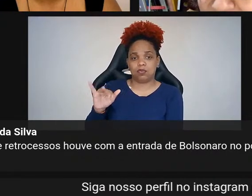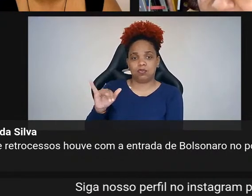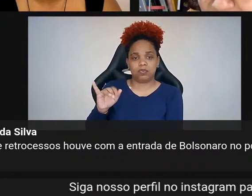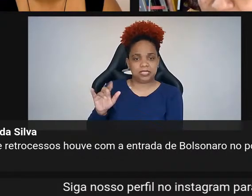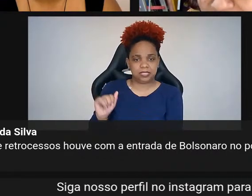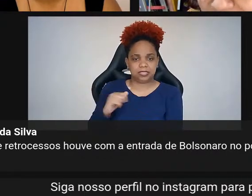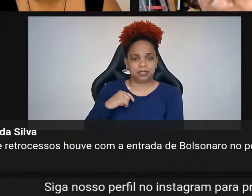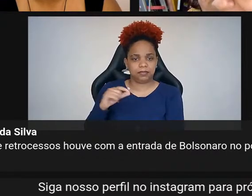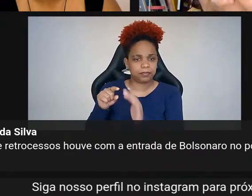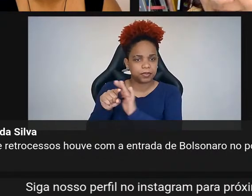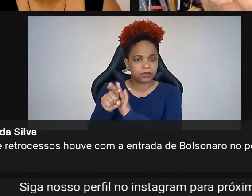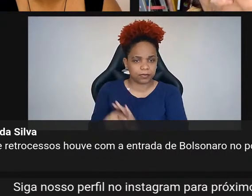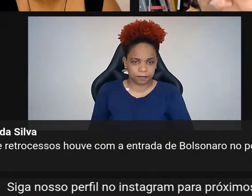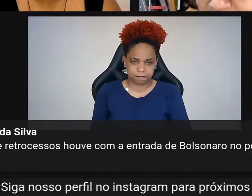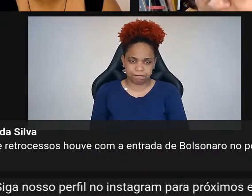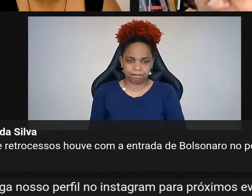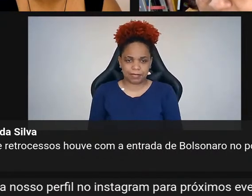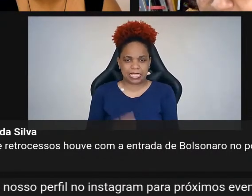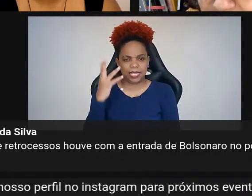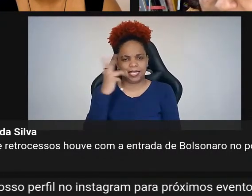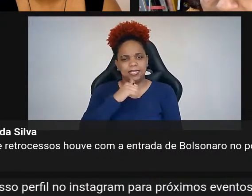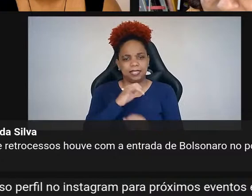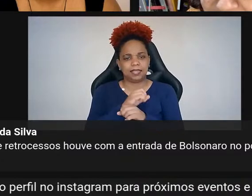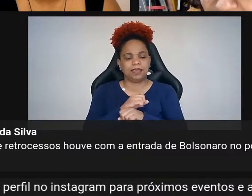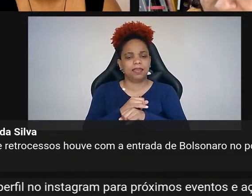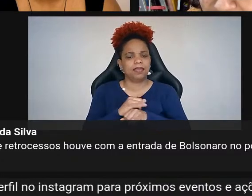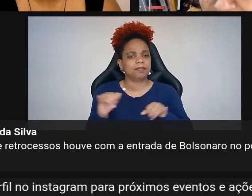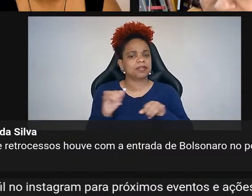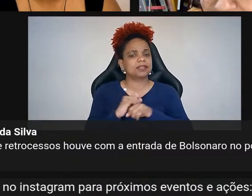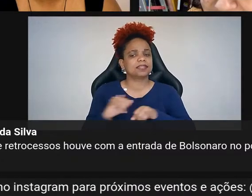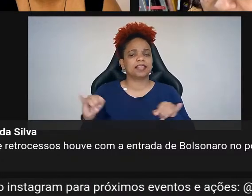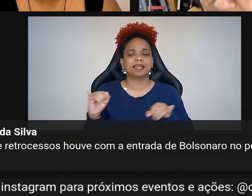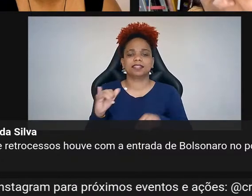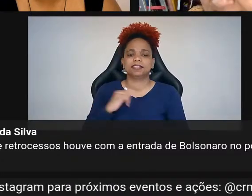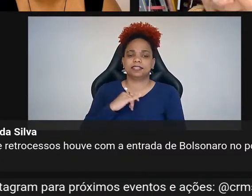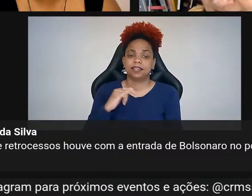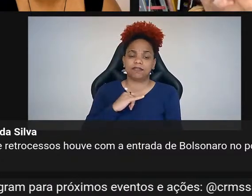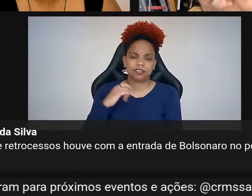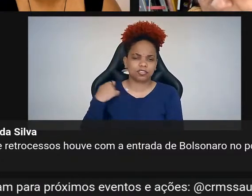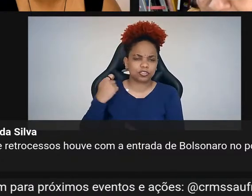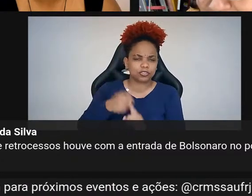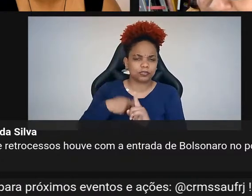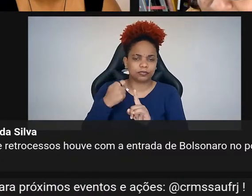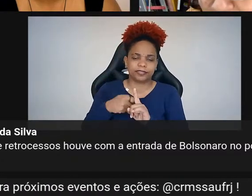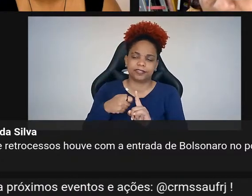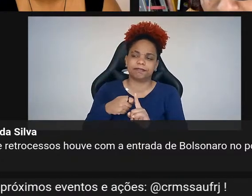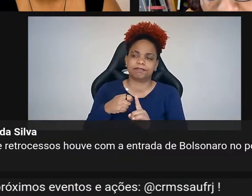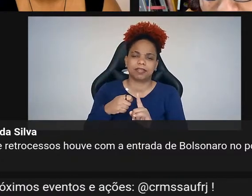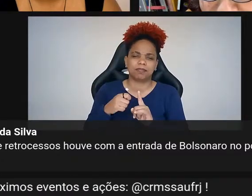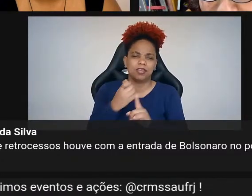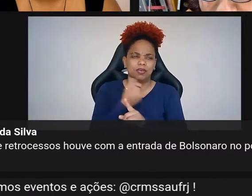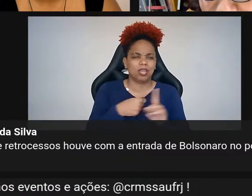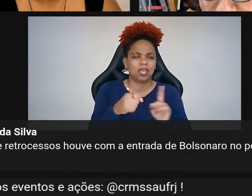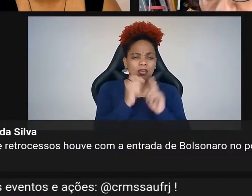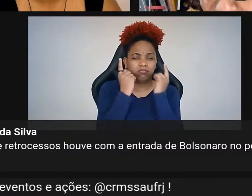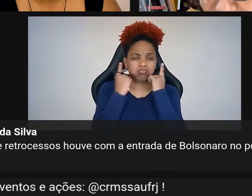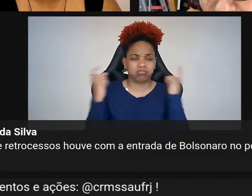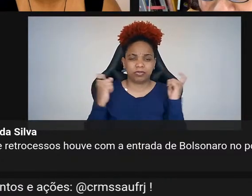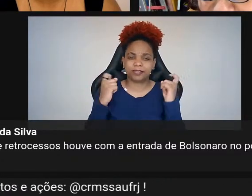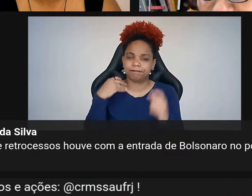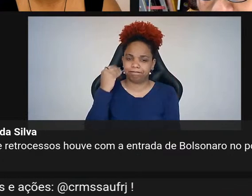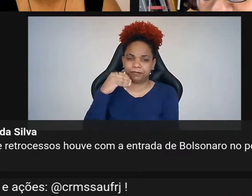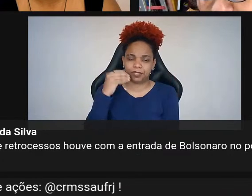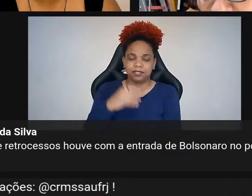de força e luta, mesmo diante de tanta violência que vivenciamos. Obrigada por nos